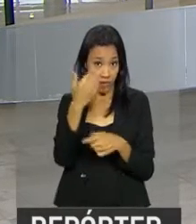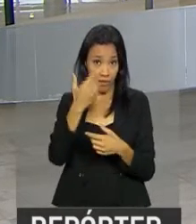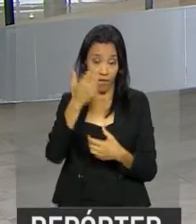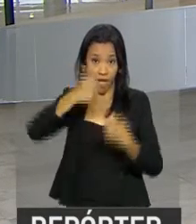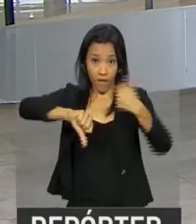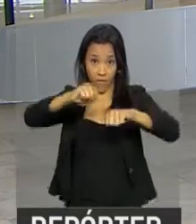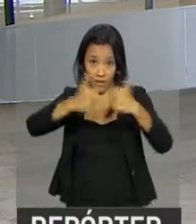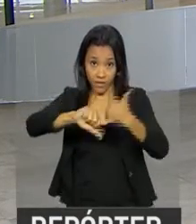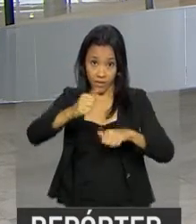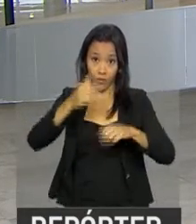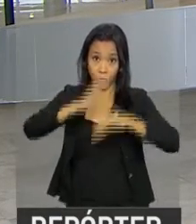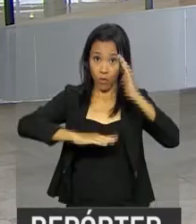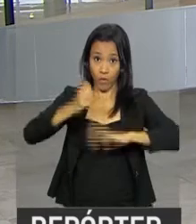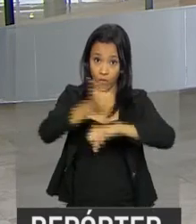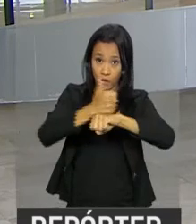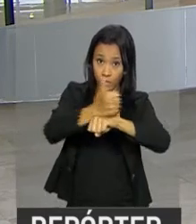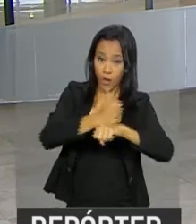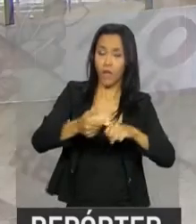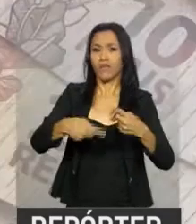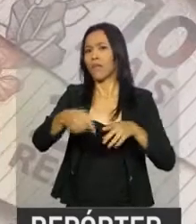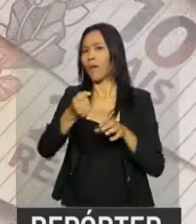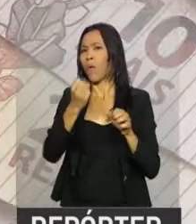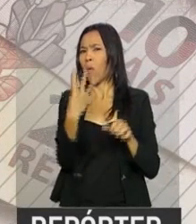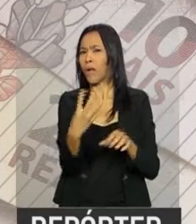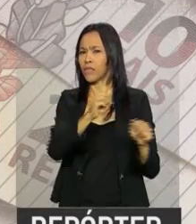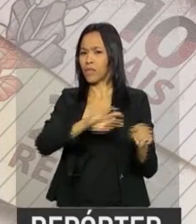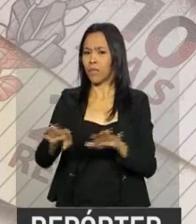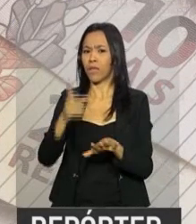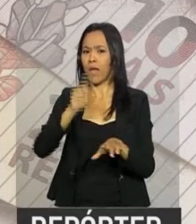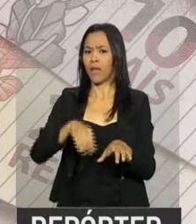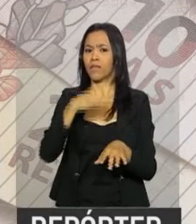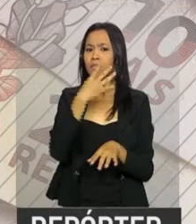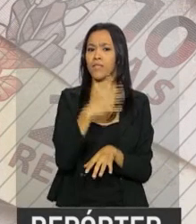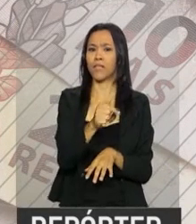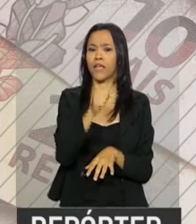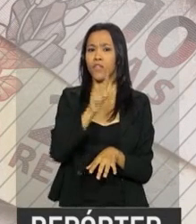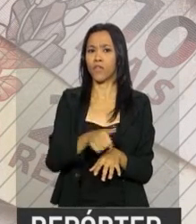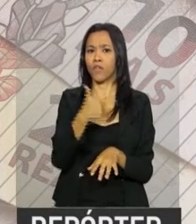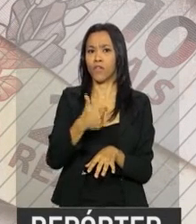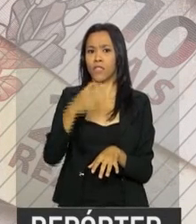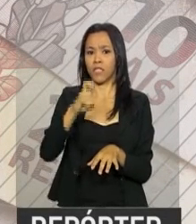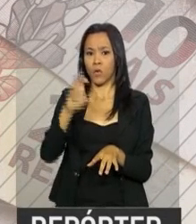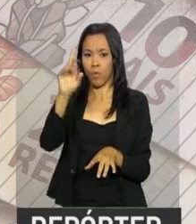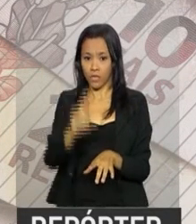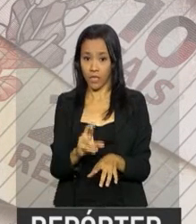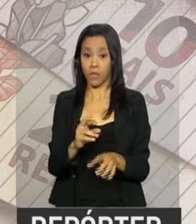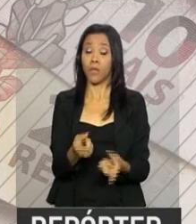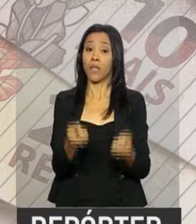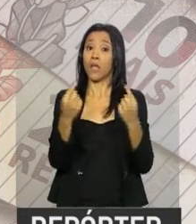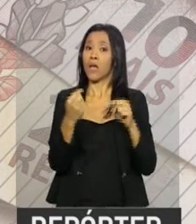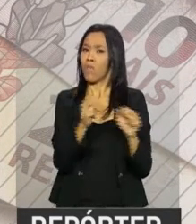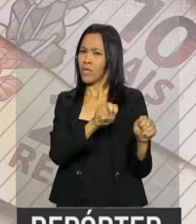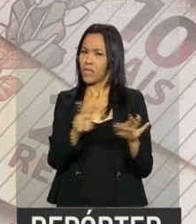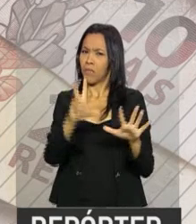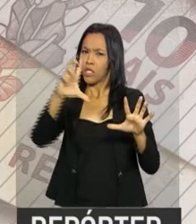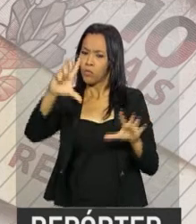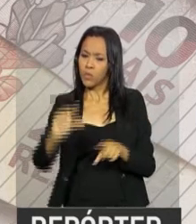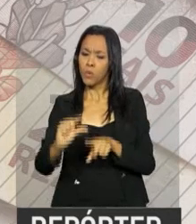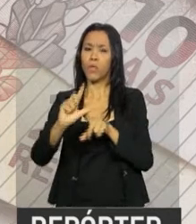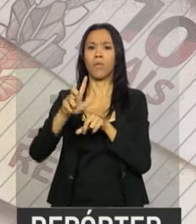Há 4 semanas, a estimativa era de inflação em 7,25% em 2016. Há 1 semana, a previsão caiu